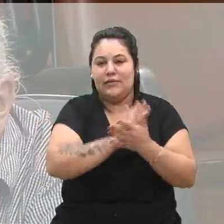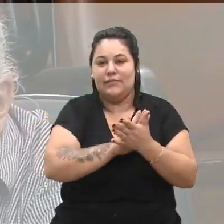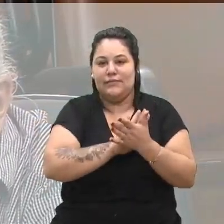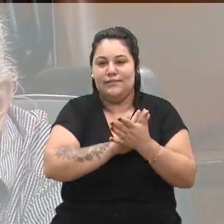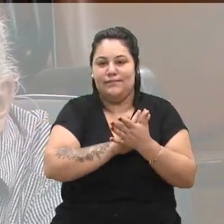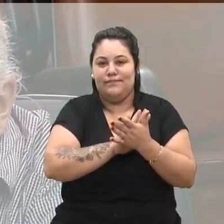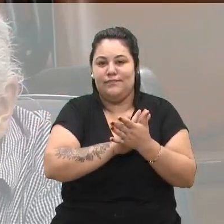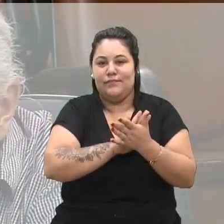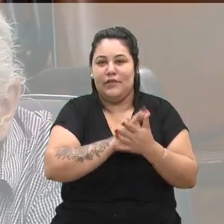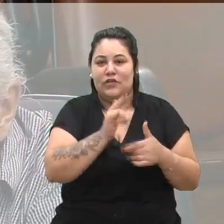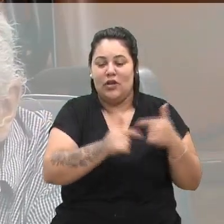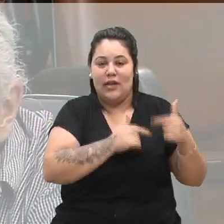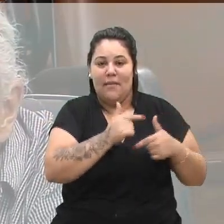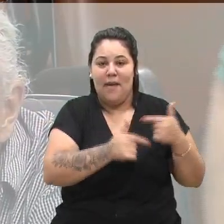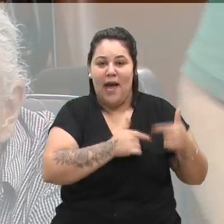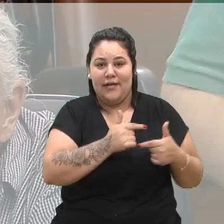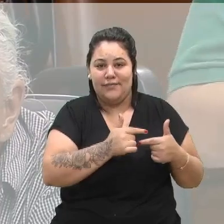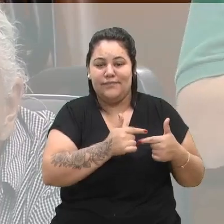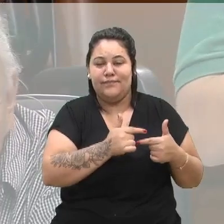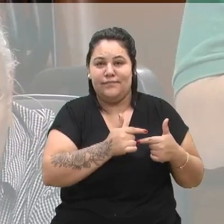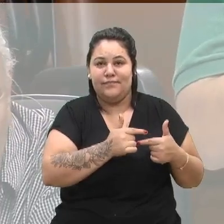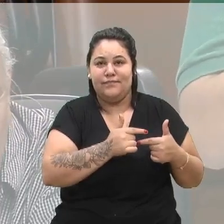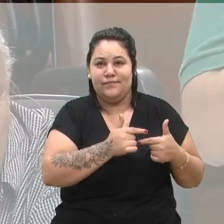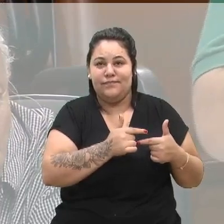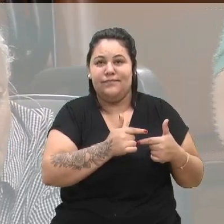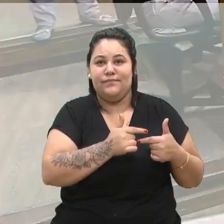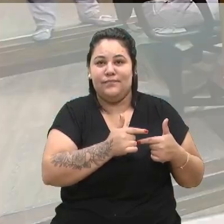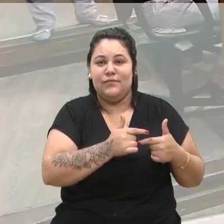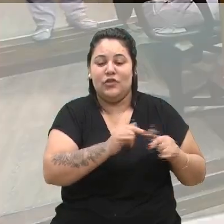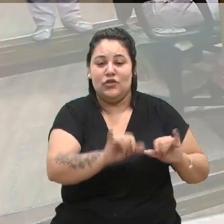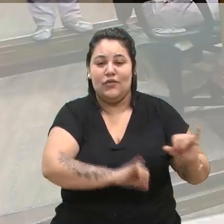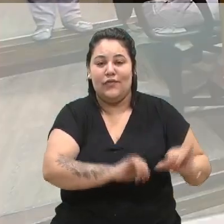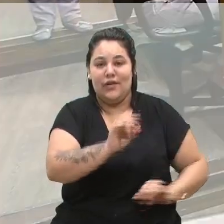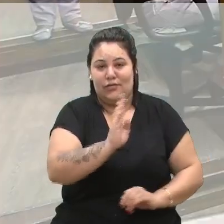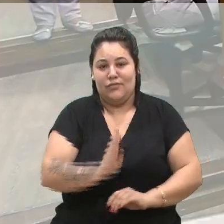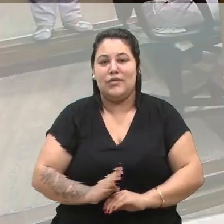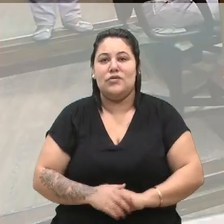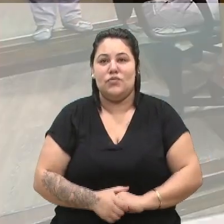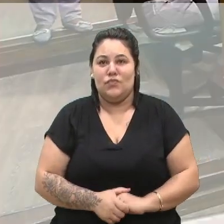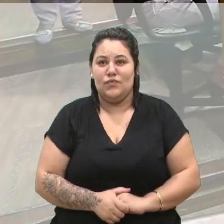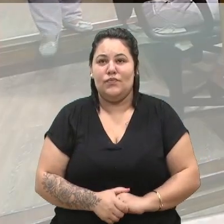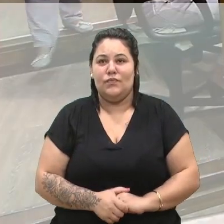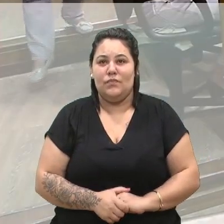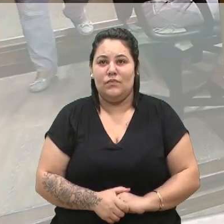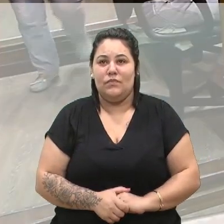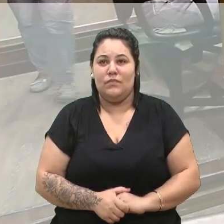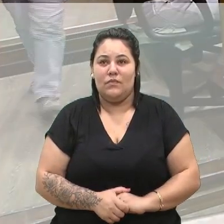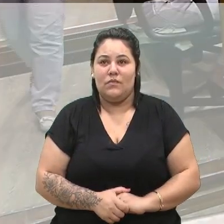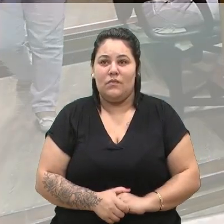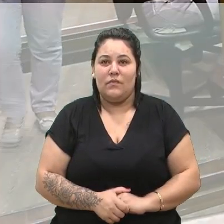outros e fiquem submissos no nosso Brasil. Obrigado, presidente. Essa palavra.